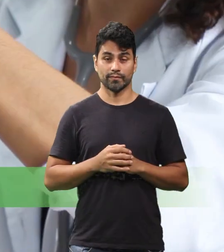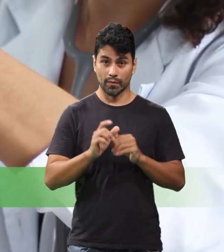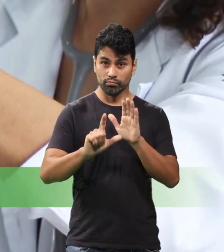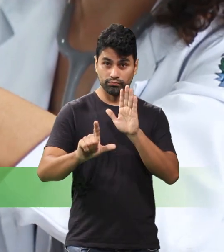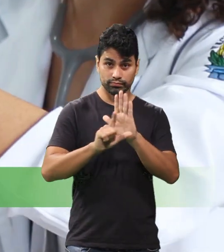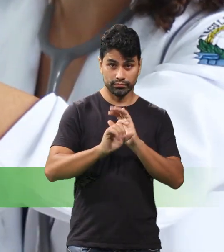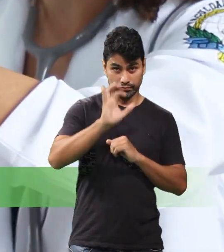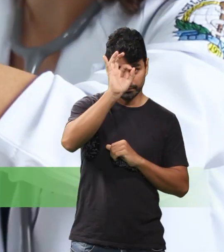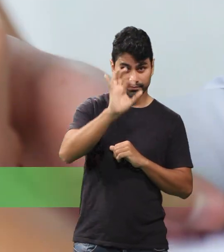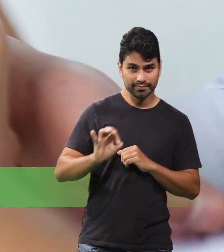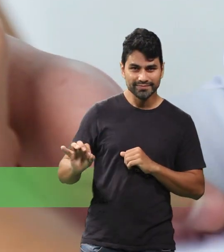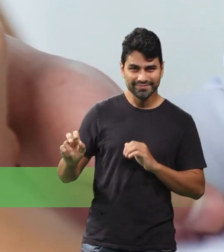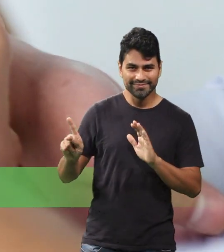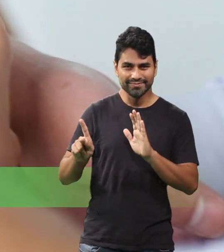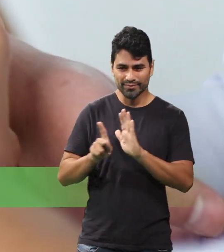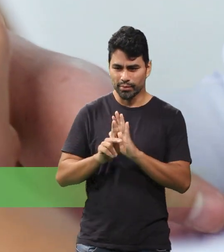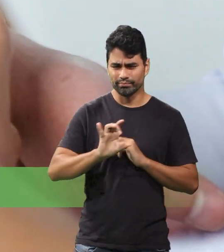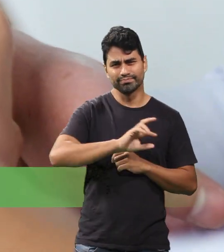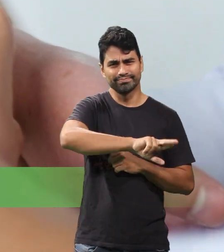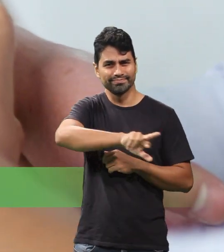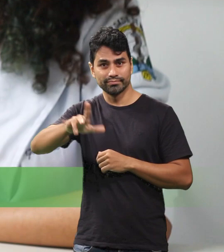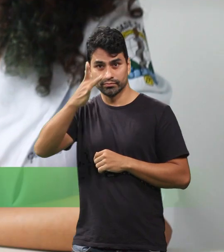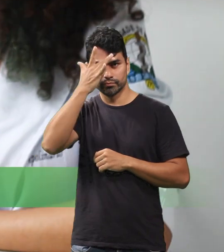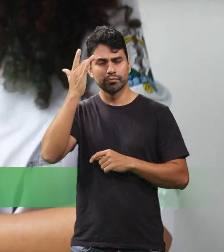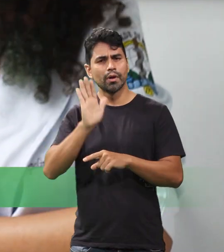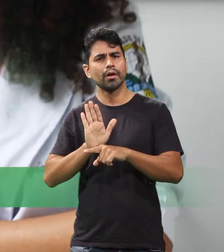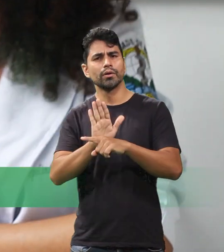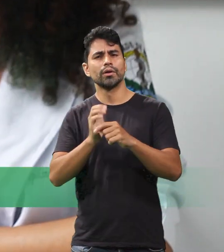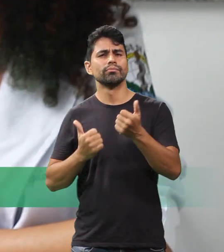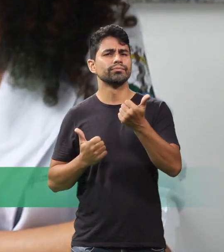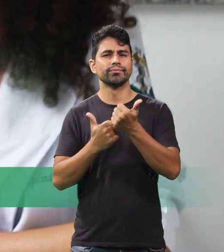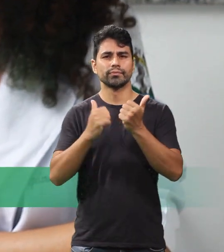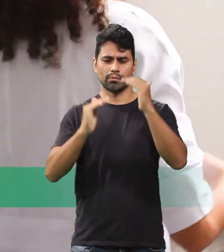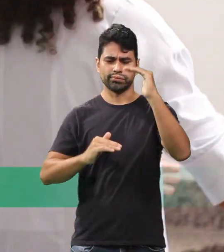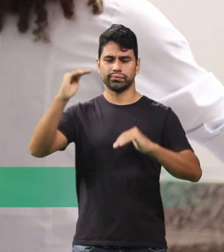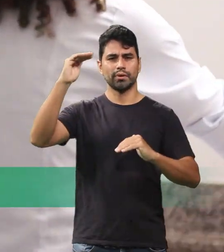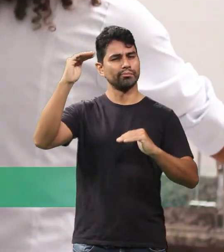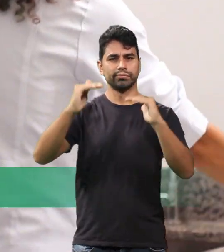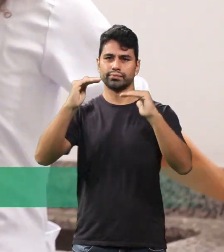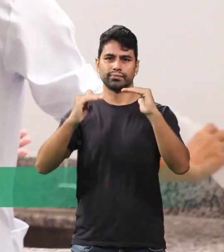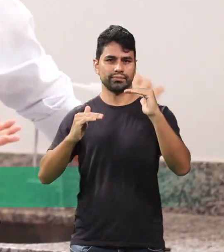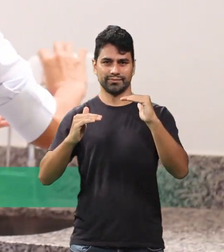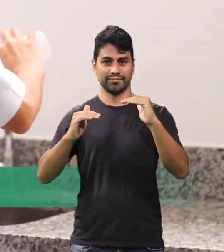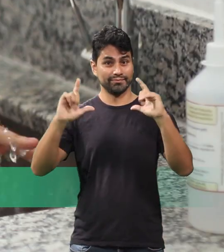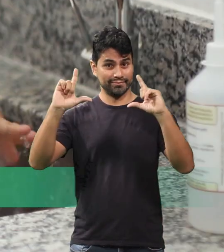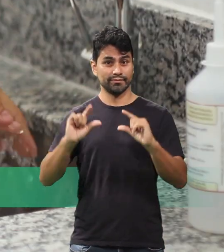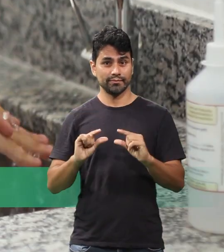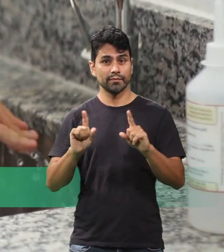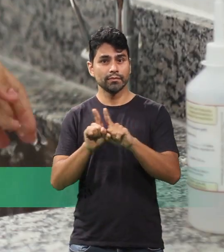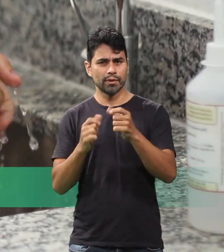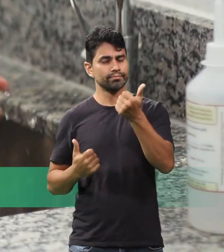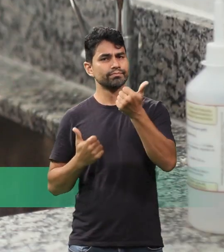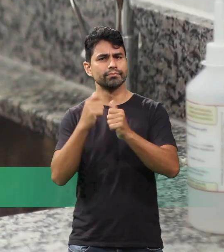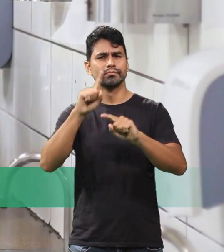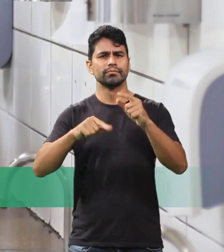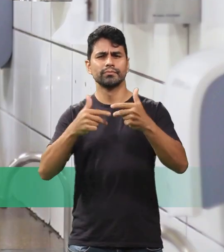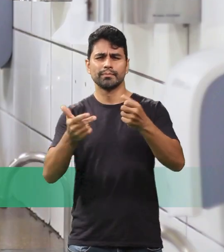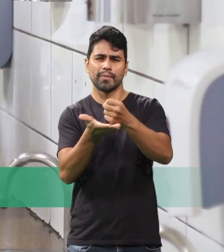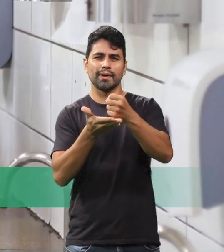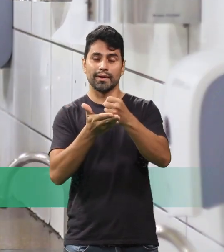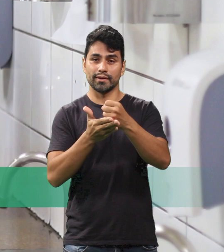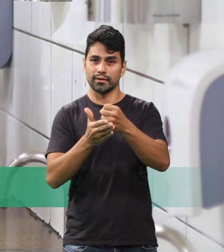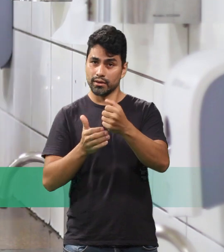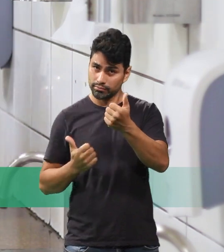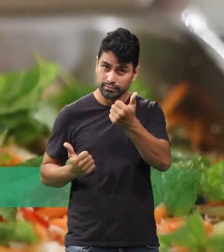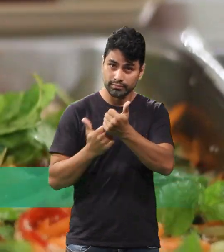A política de assistência estudantil busca reduzir as desigualdades, garantir suportes materiais básicos e apoio